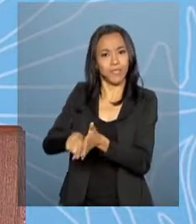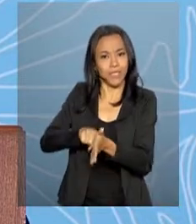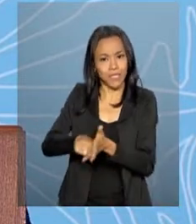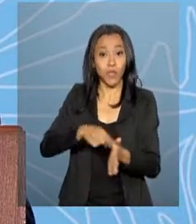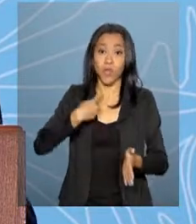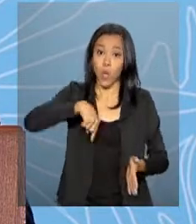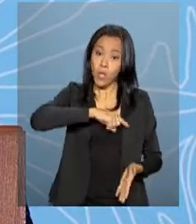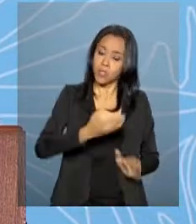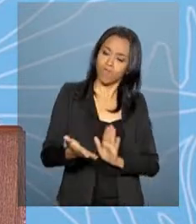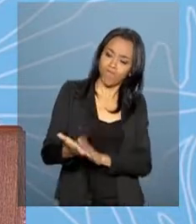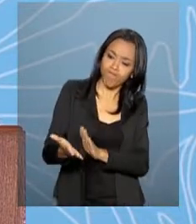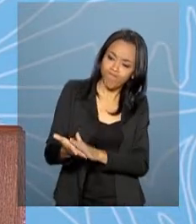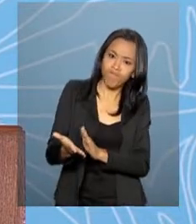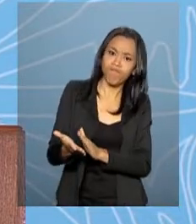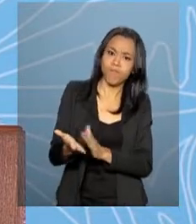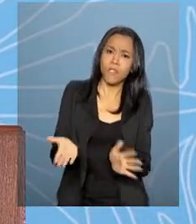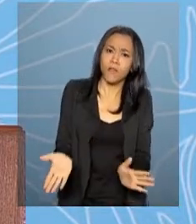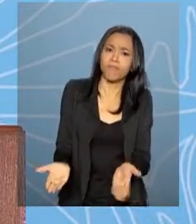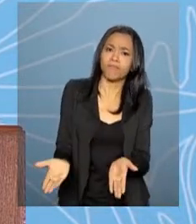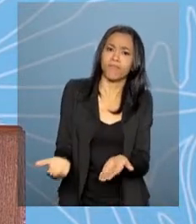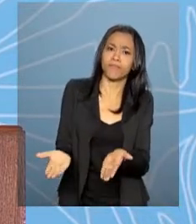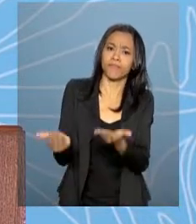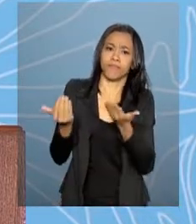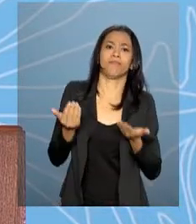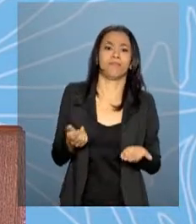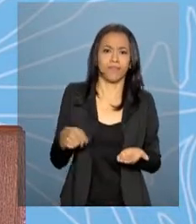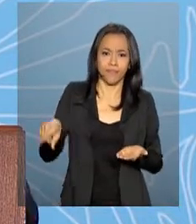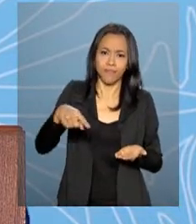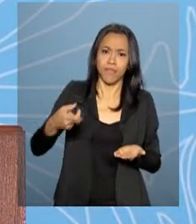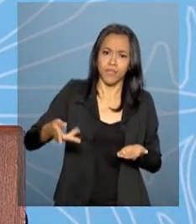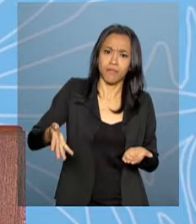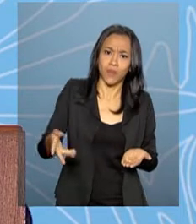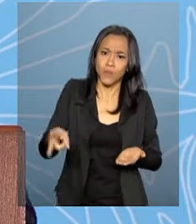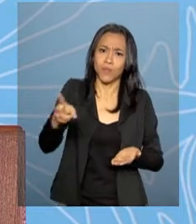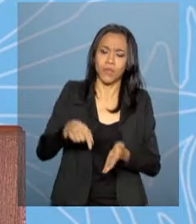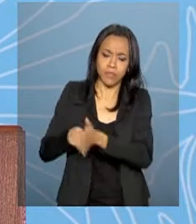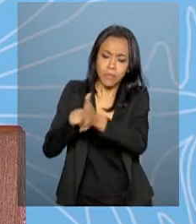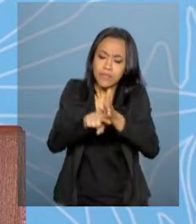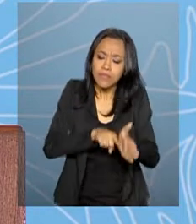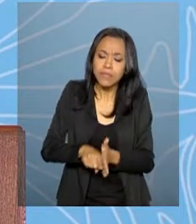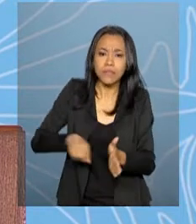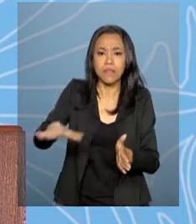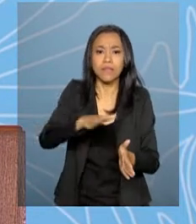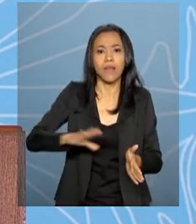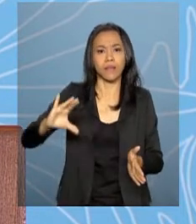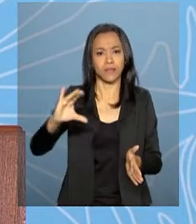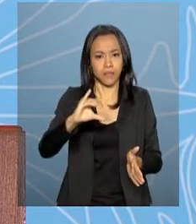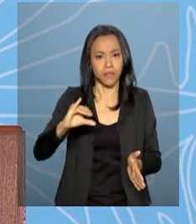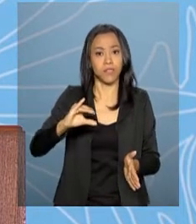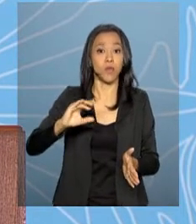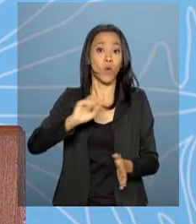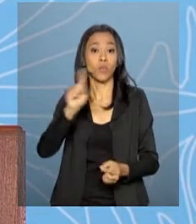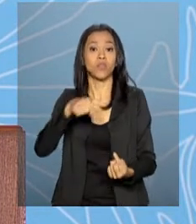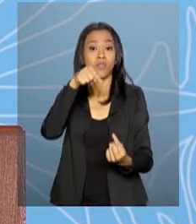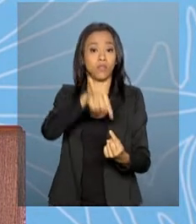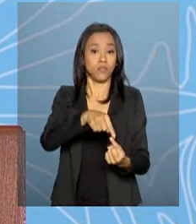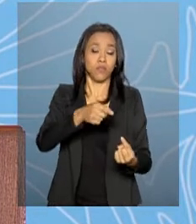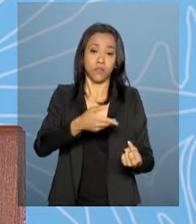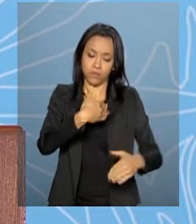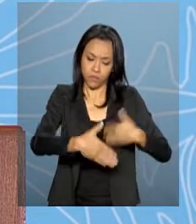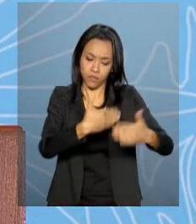enaltecer e estimular as contribuições da comunidade científica para o desenvolvimento